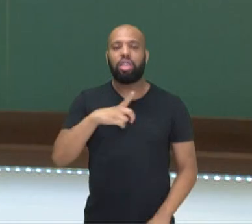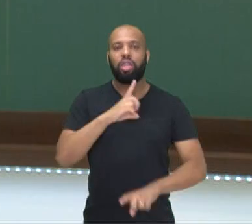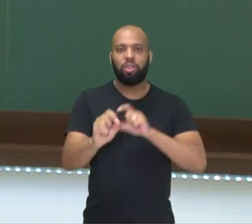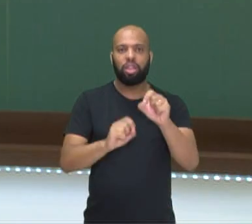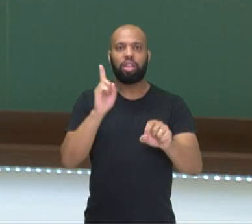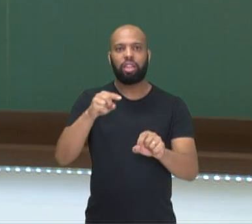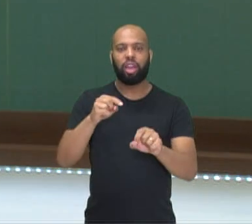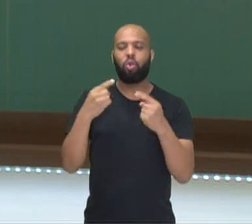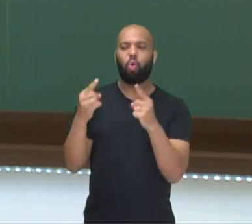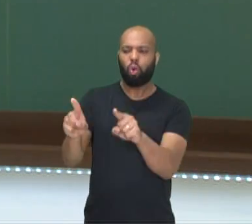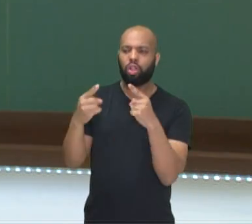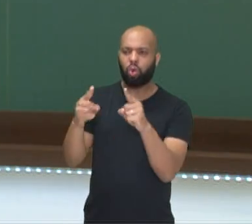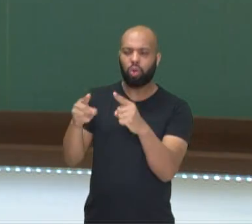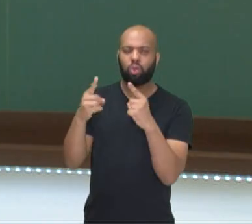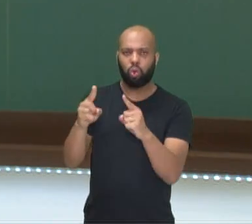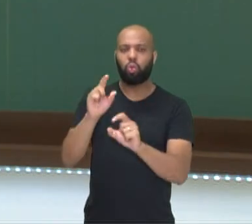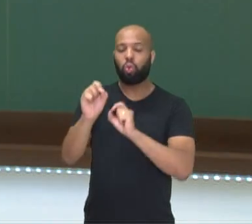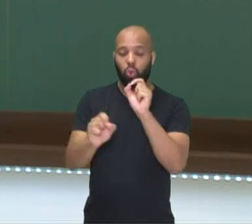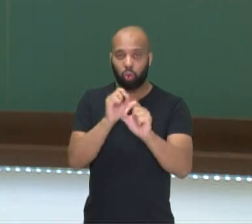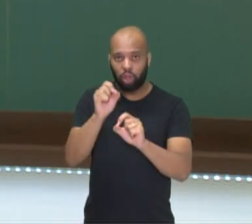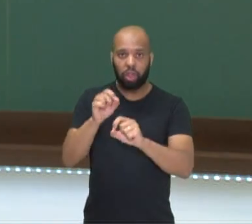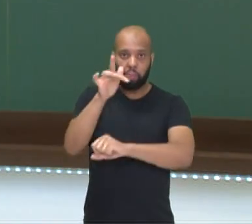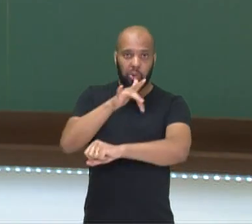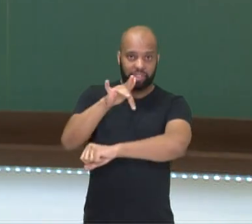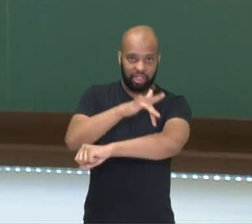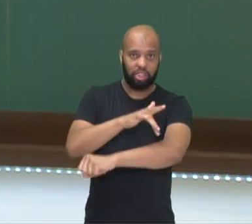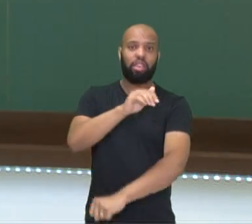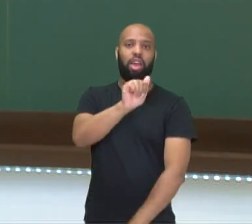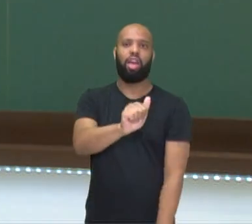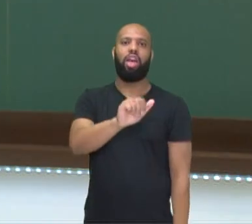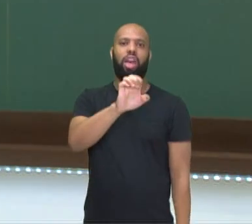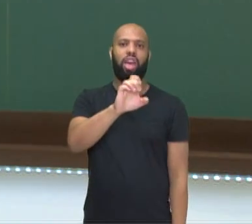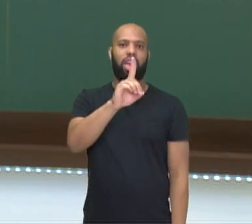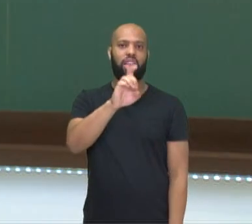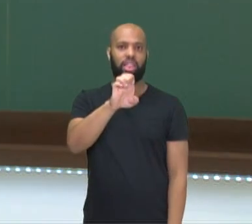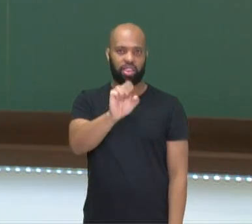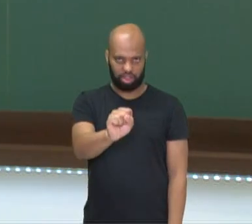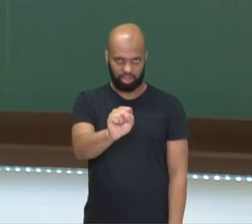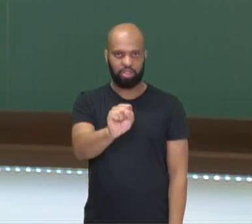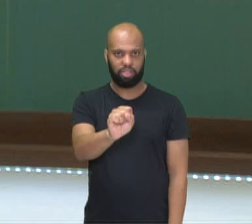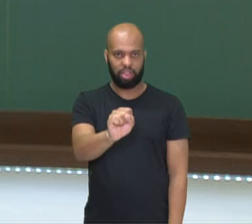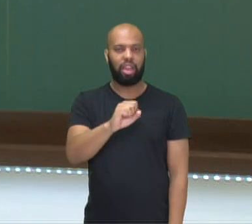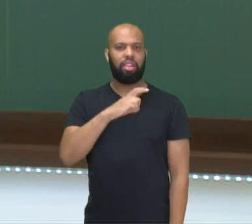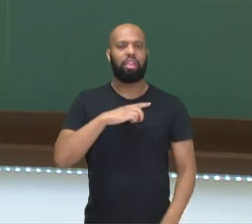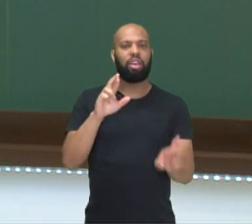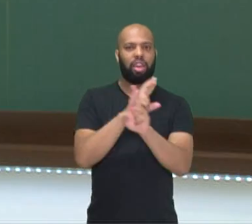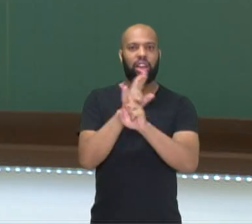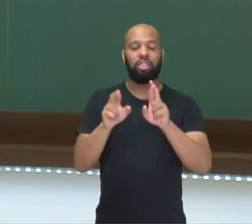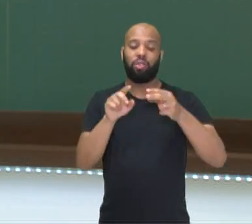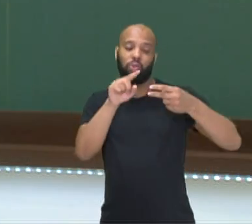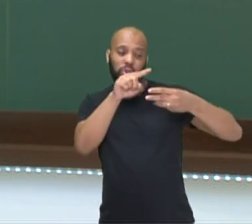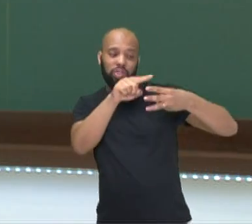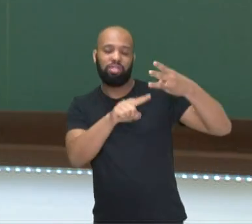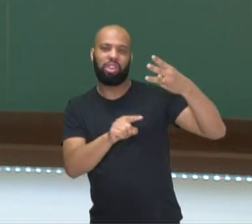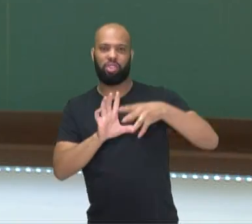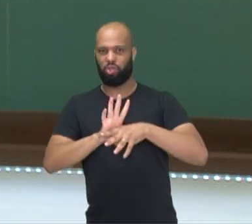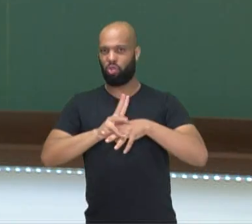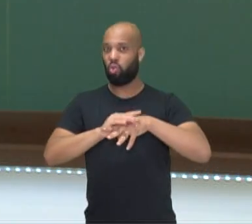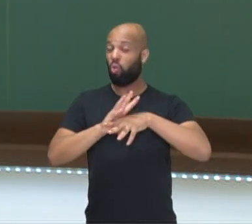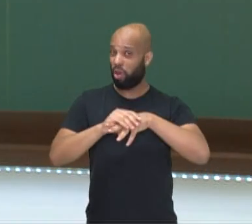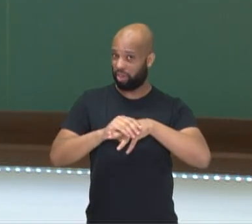mosquito Aedes aegypti. No caso, associado às doenças dengue, chikungunya e zika. Então, como nós